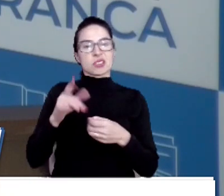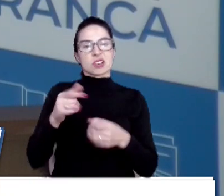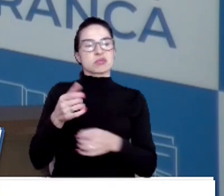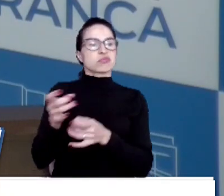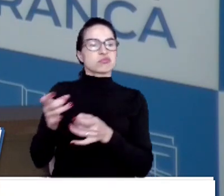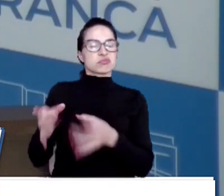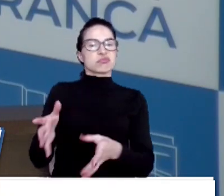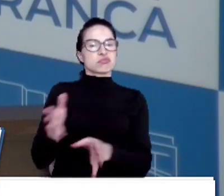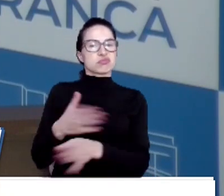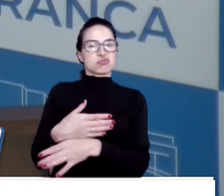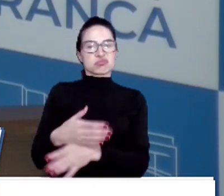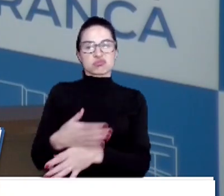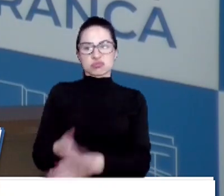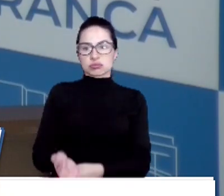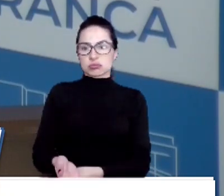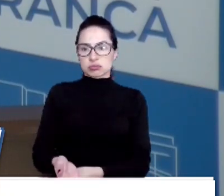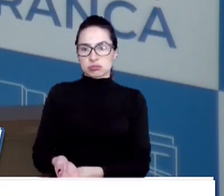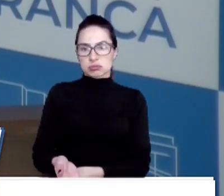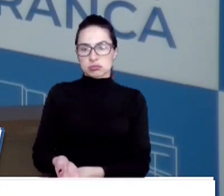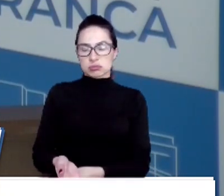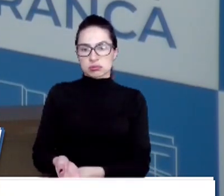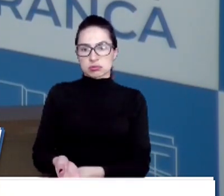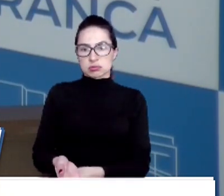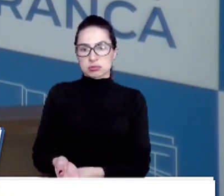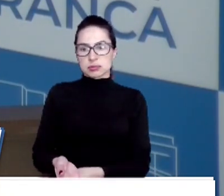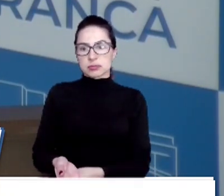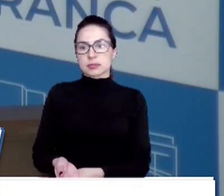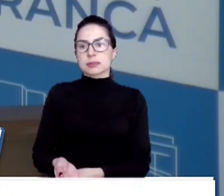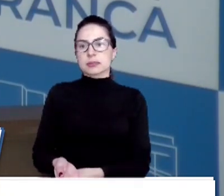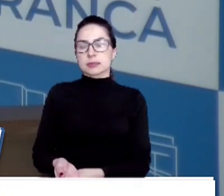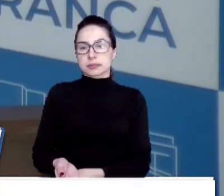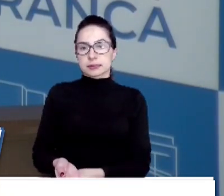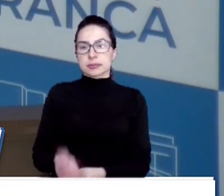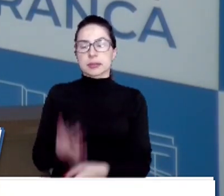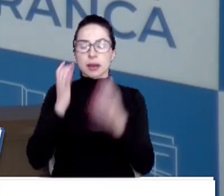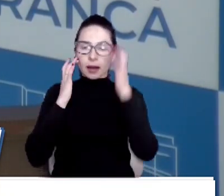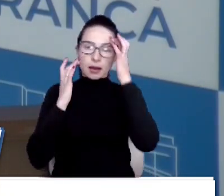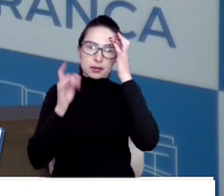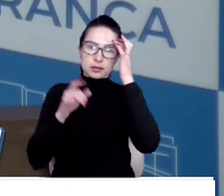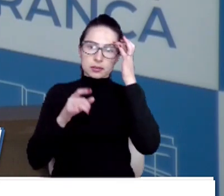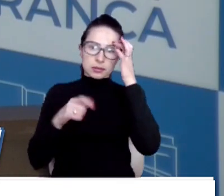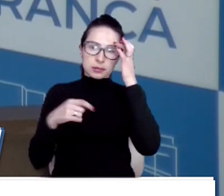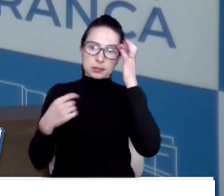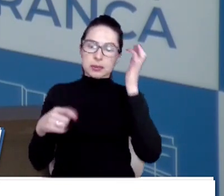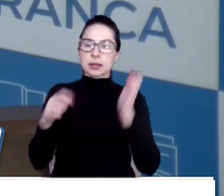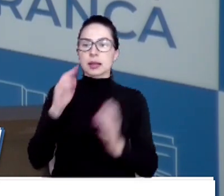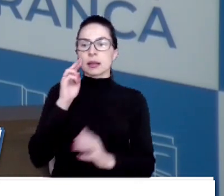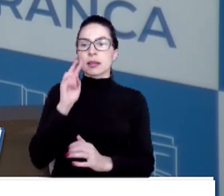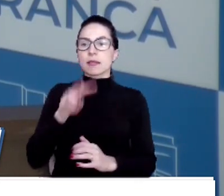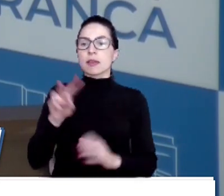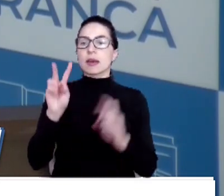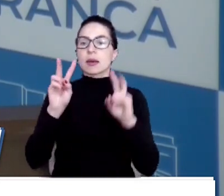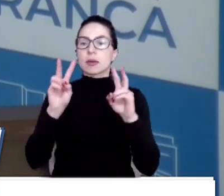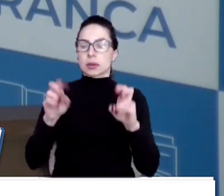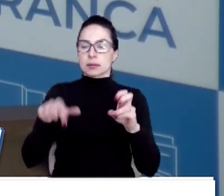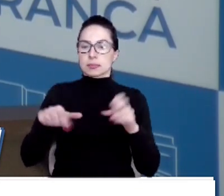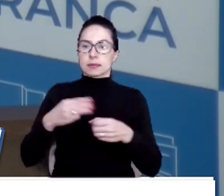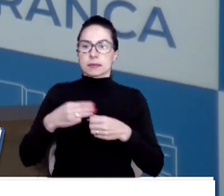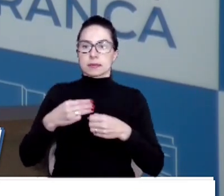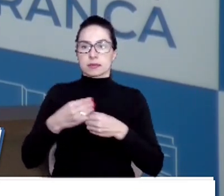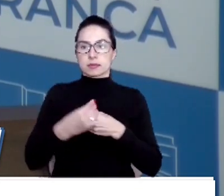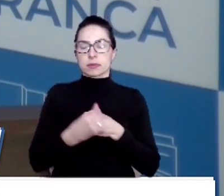traças e acho que precisa rever uma questão no município